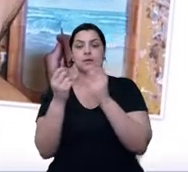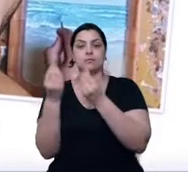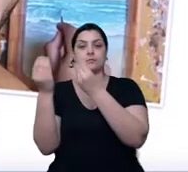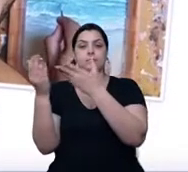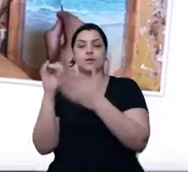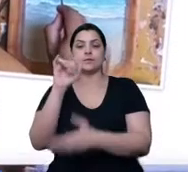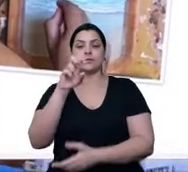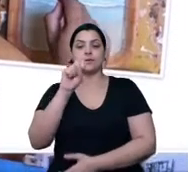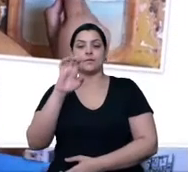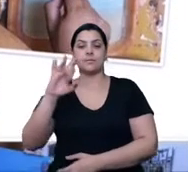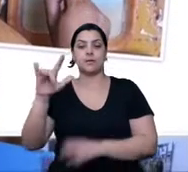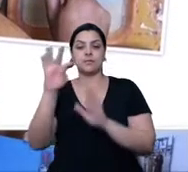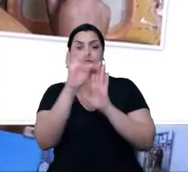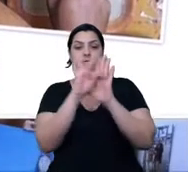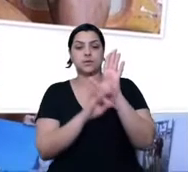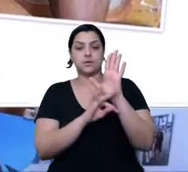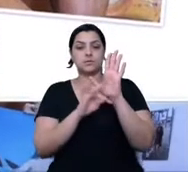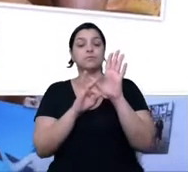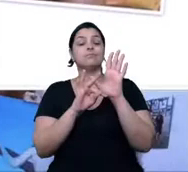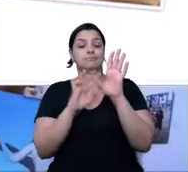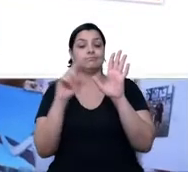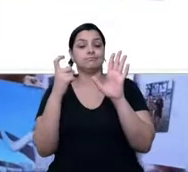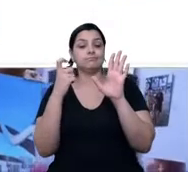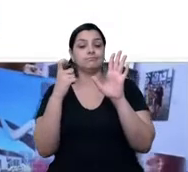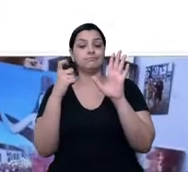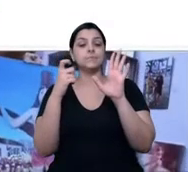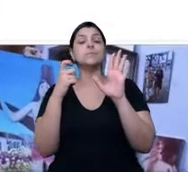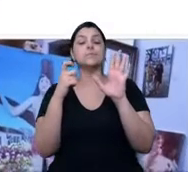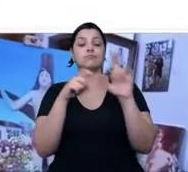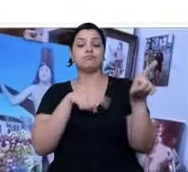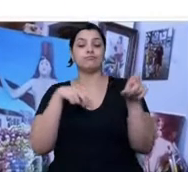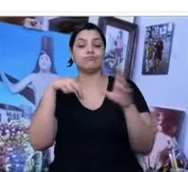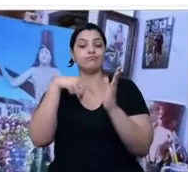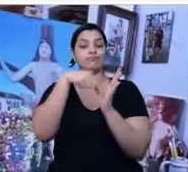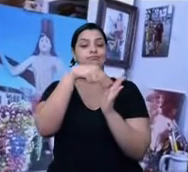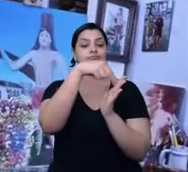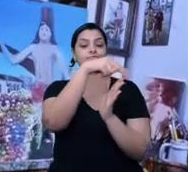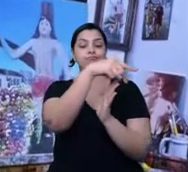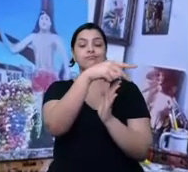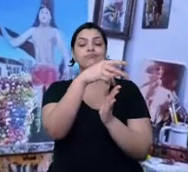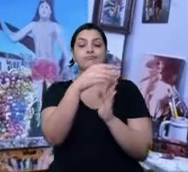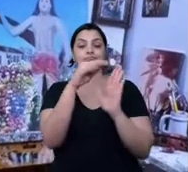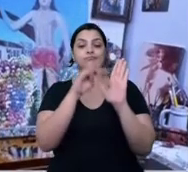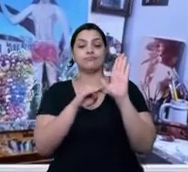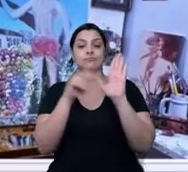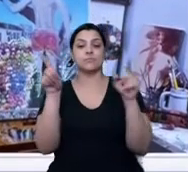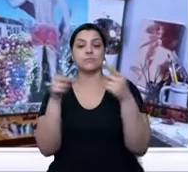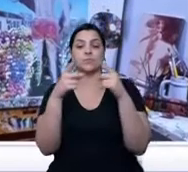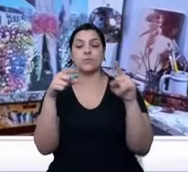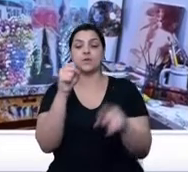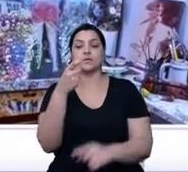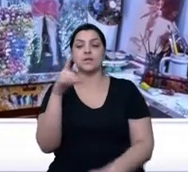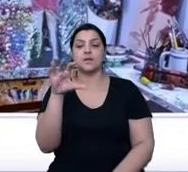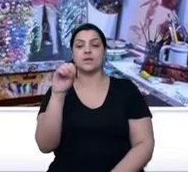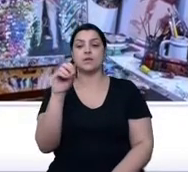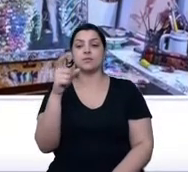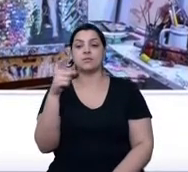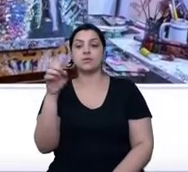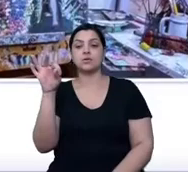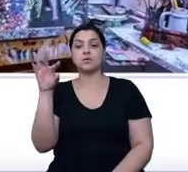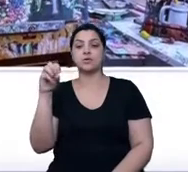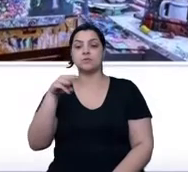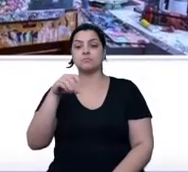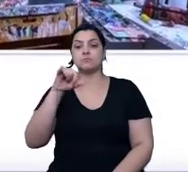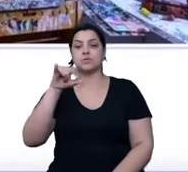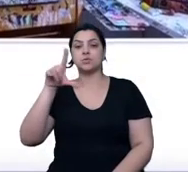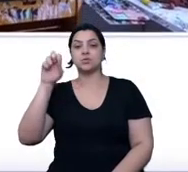texto Extras, um sertanejo andarilho. Abaixo, a letra da música Sertões Sertões de Wilson Aragão e